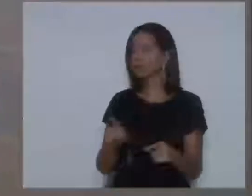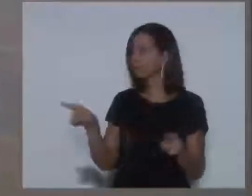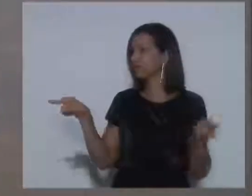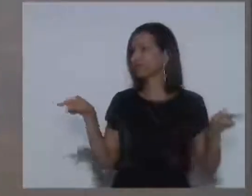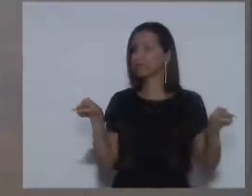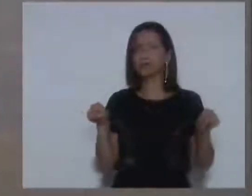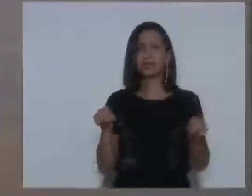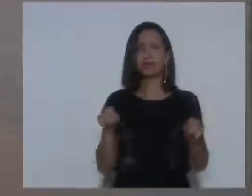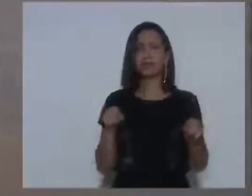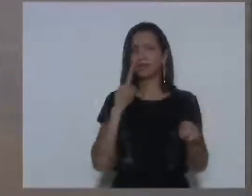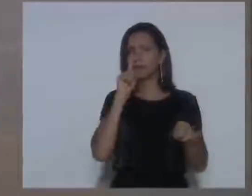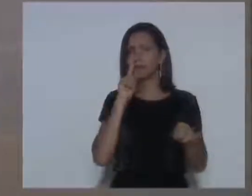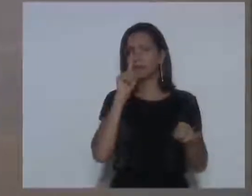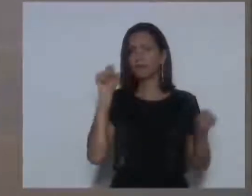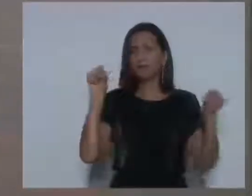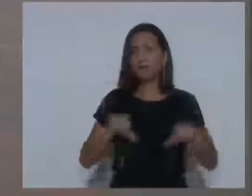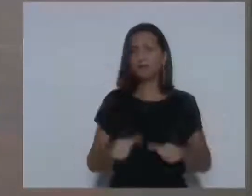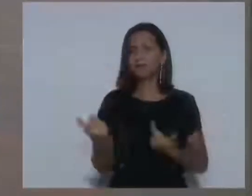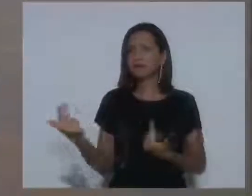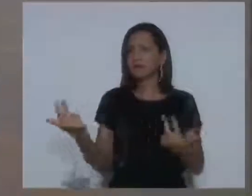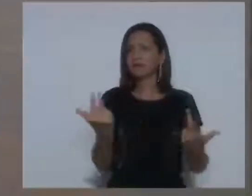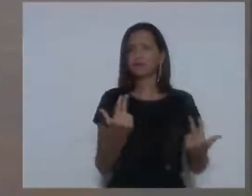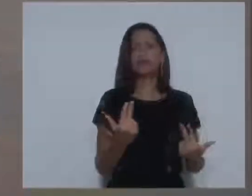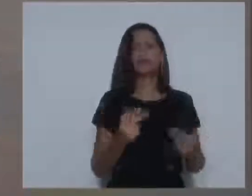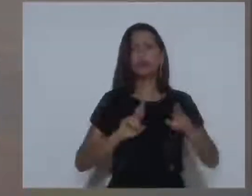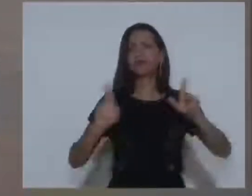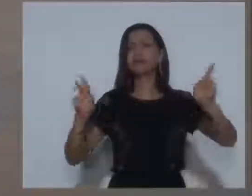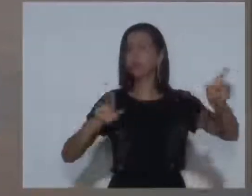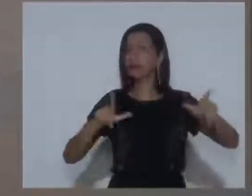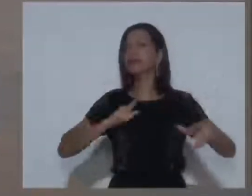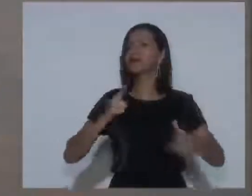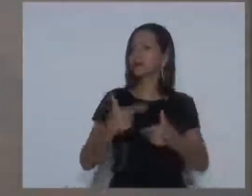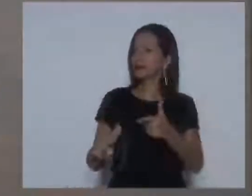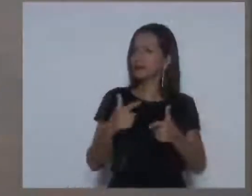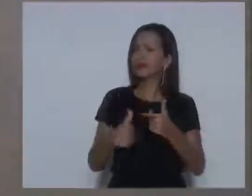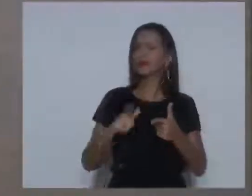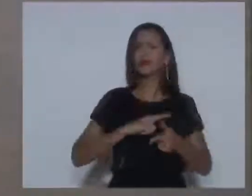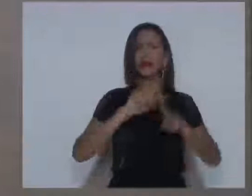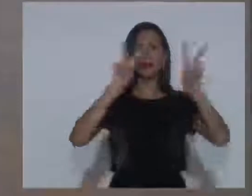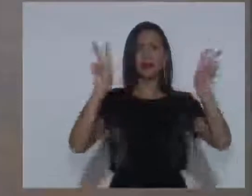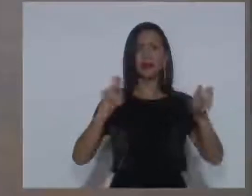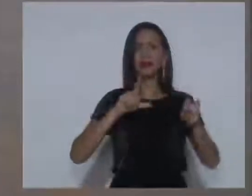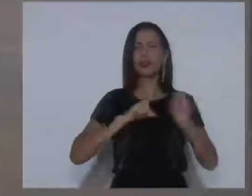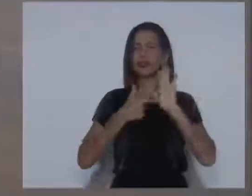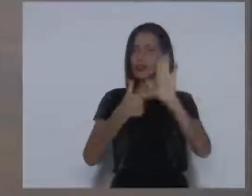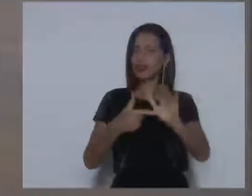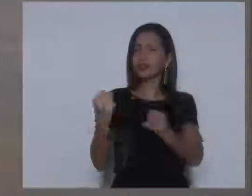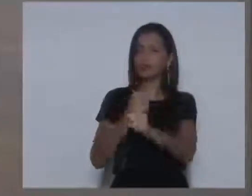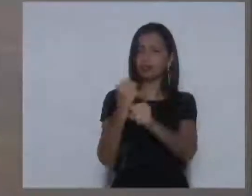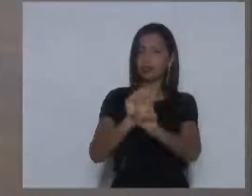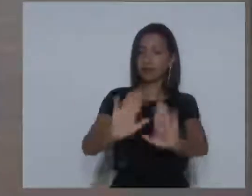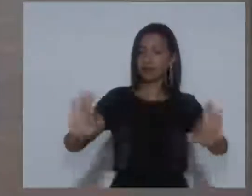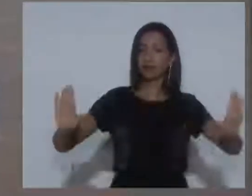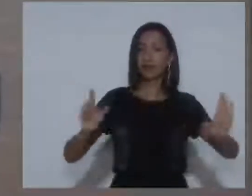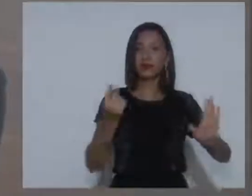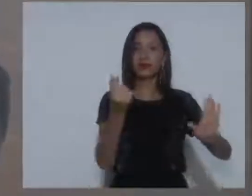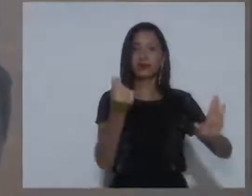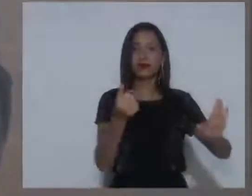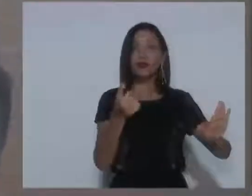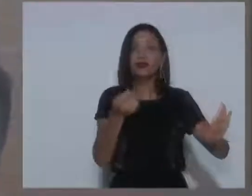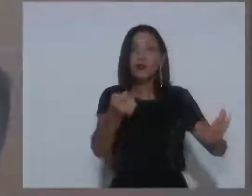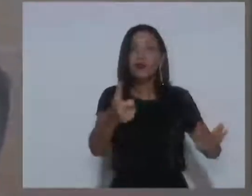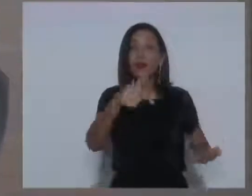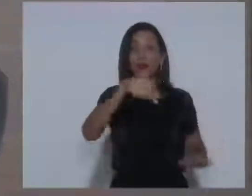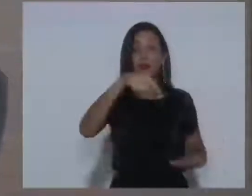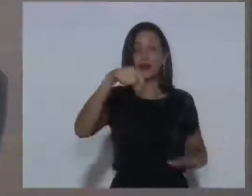foi colocado aí. E eu quero adicionar uma questão aqui, que é o seguinte: essa obra de reforma do Saci Pererê custou quase